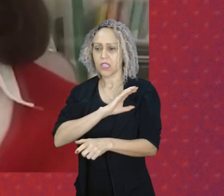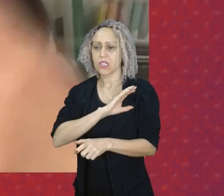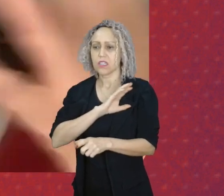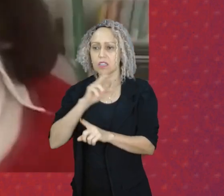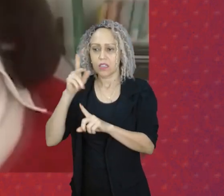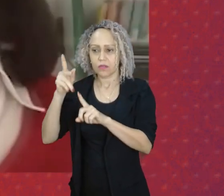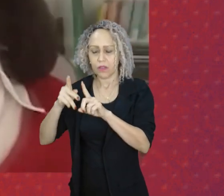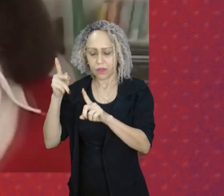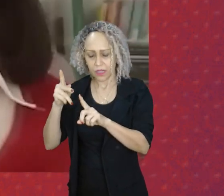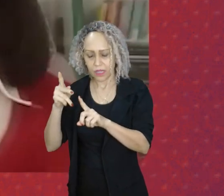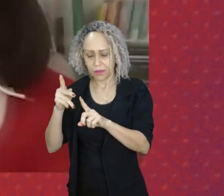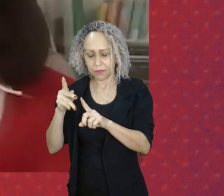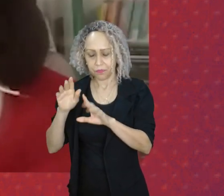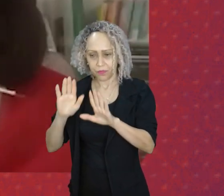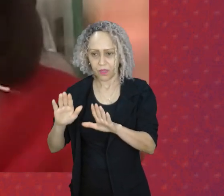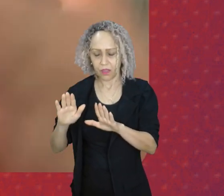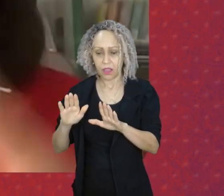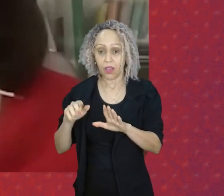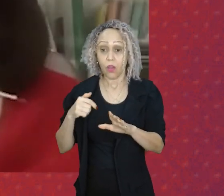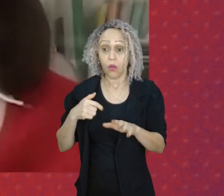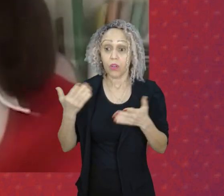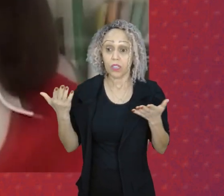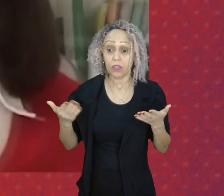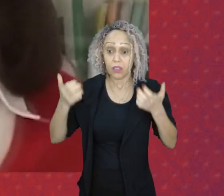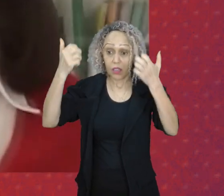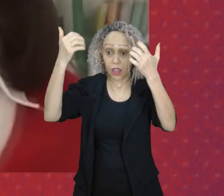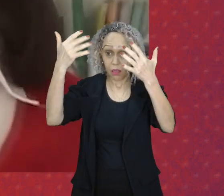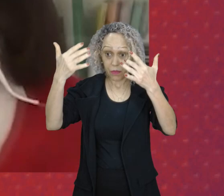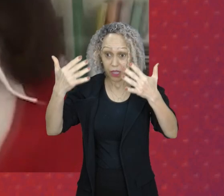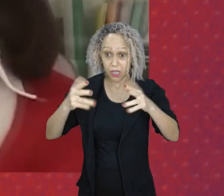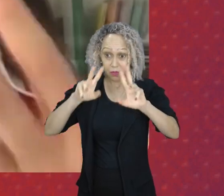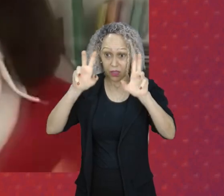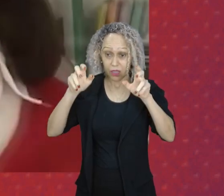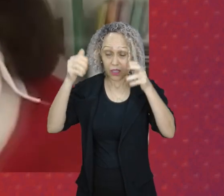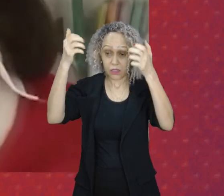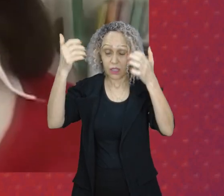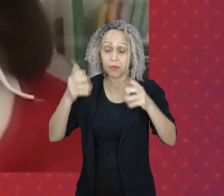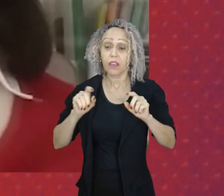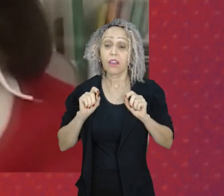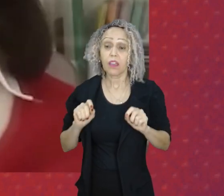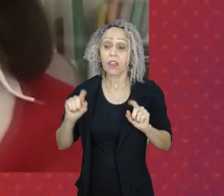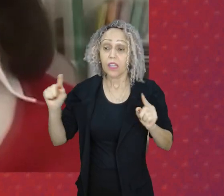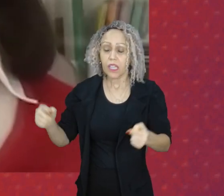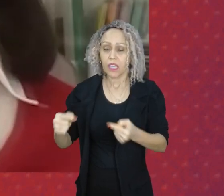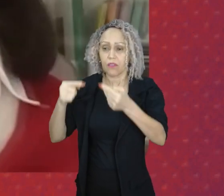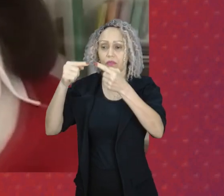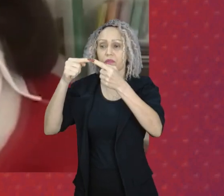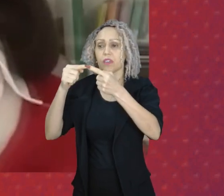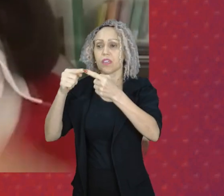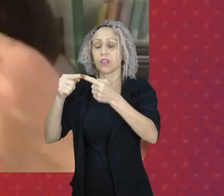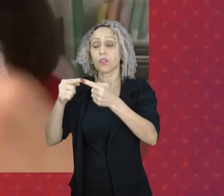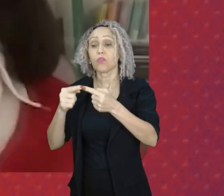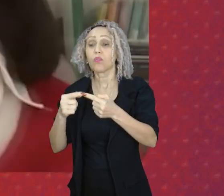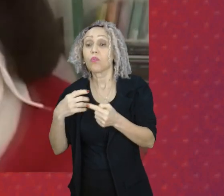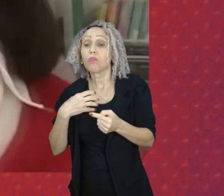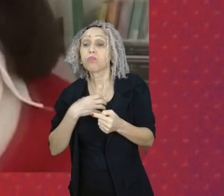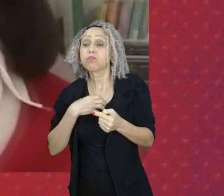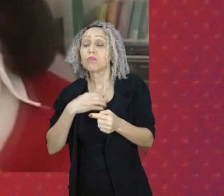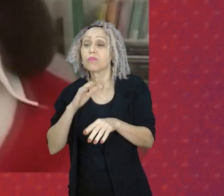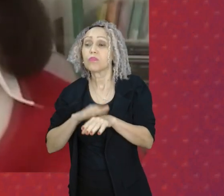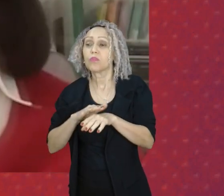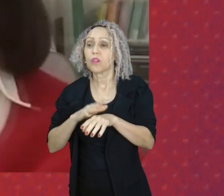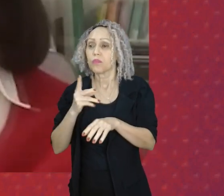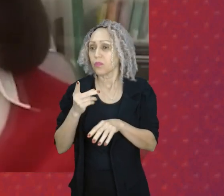com a história do modo petista de atuação parlamentar, com a história de participação das nossas valentes